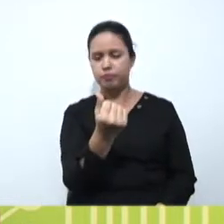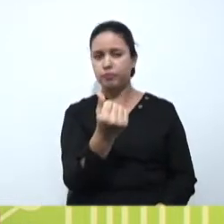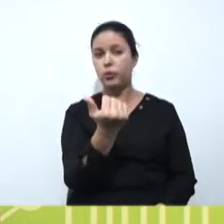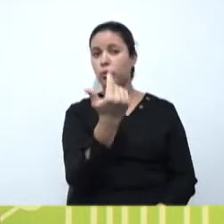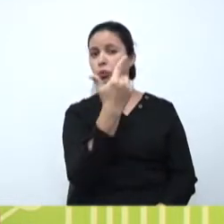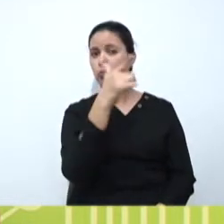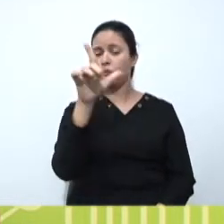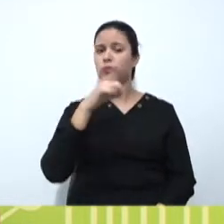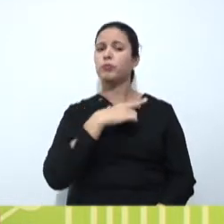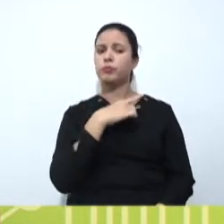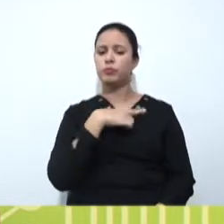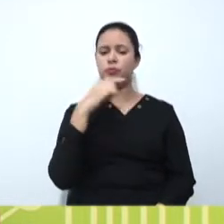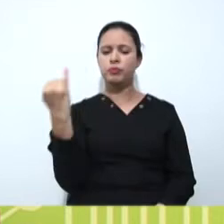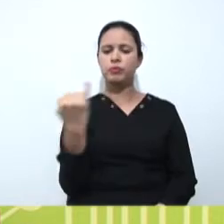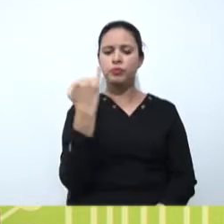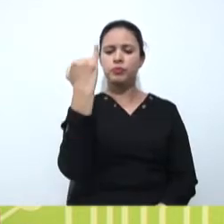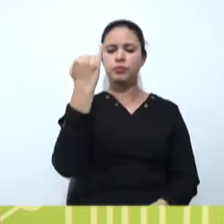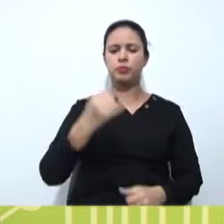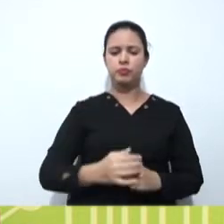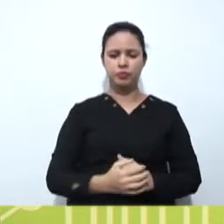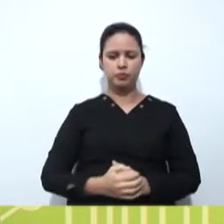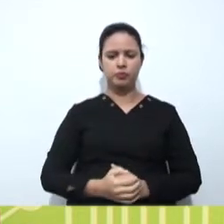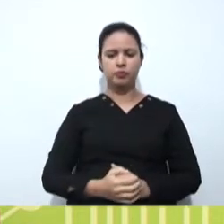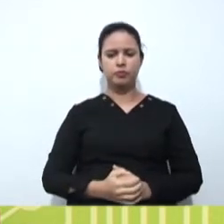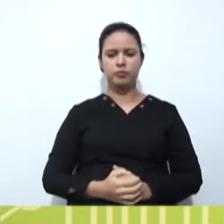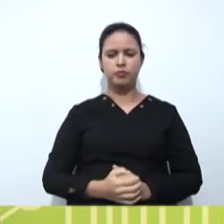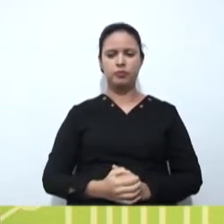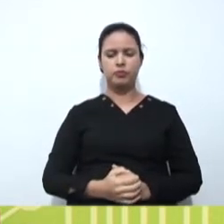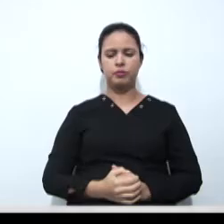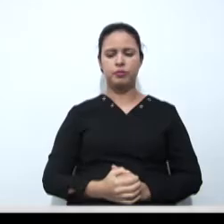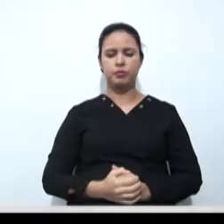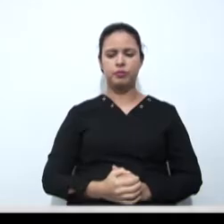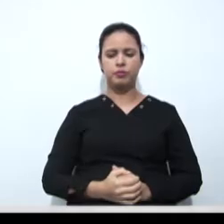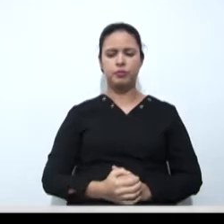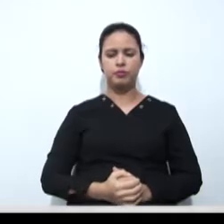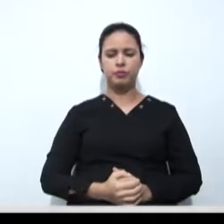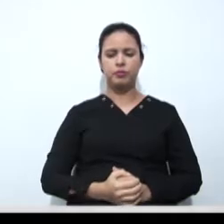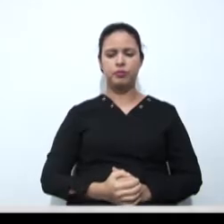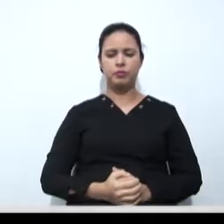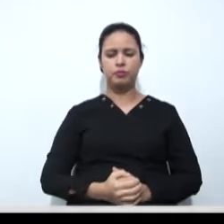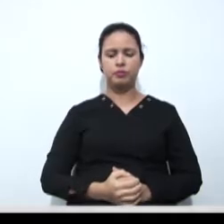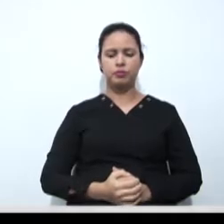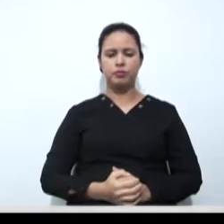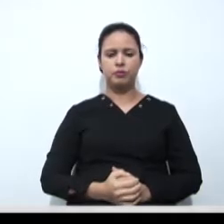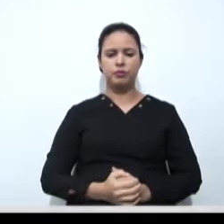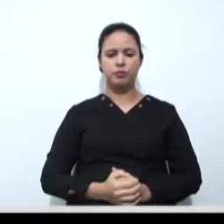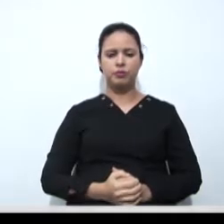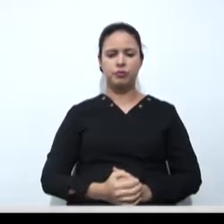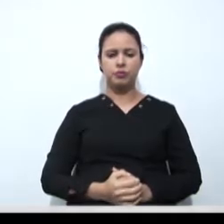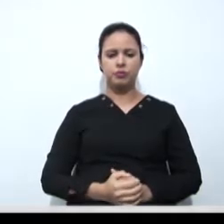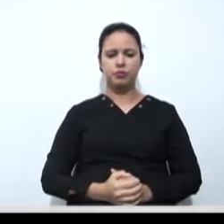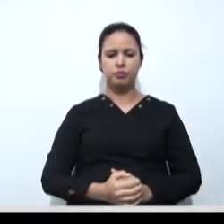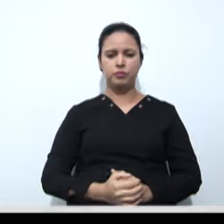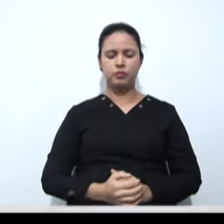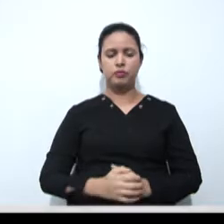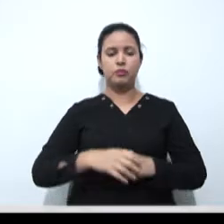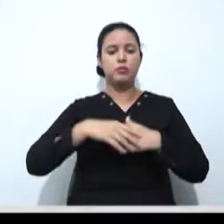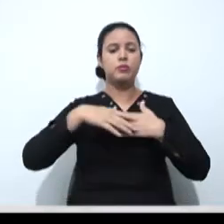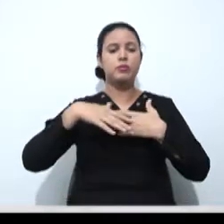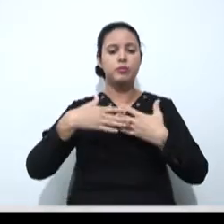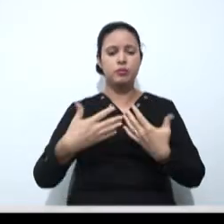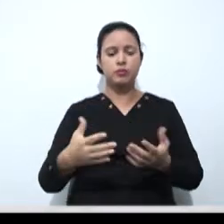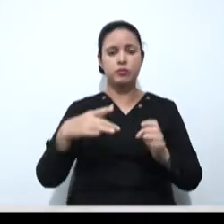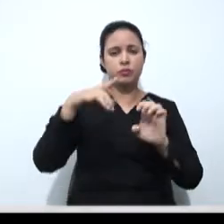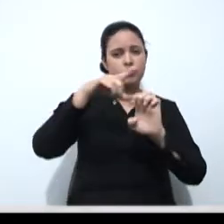Isso é importante você frisar. Continuamos aqui. O que, então, os empreendedores eles fazem?